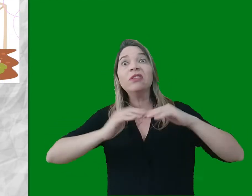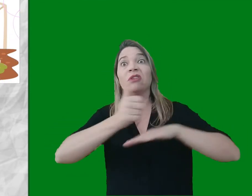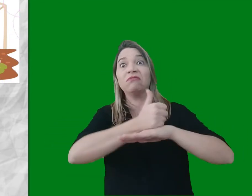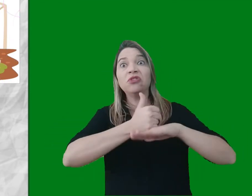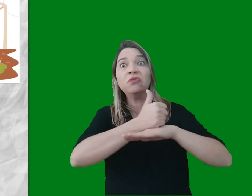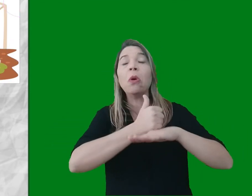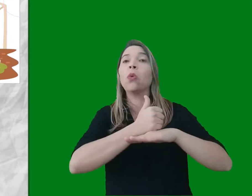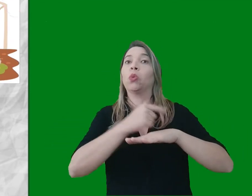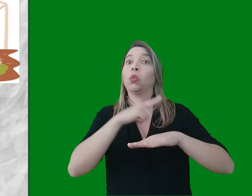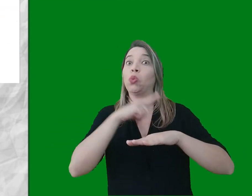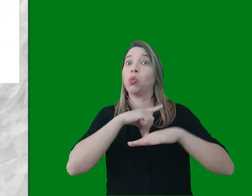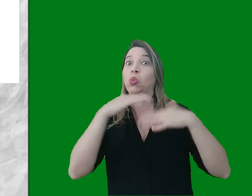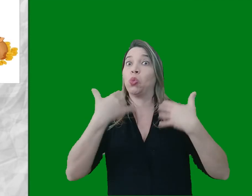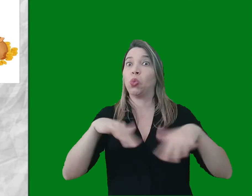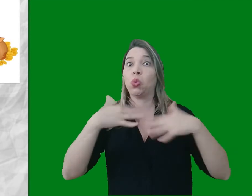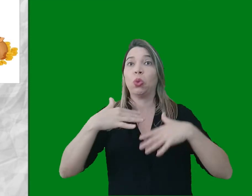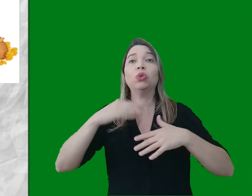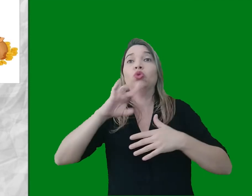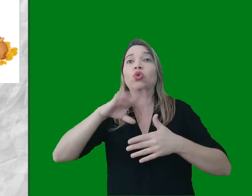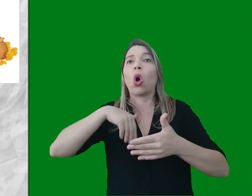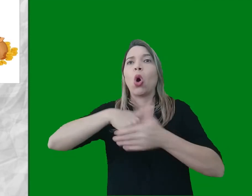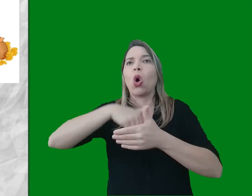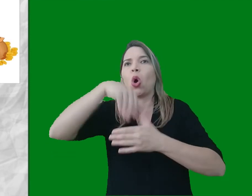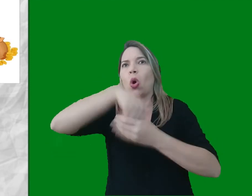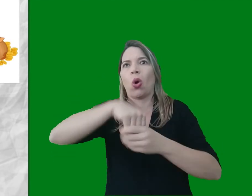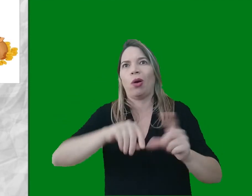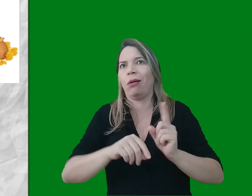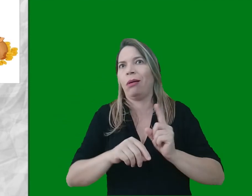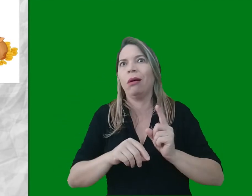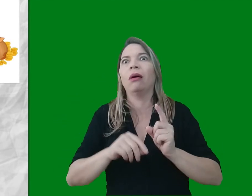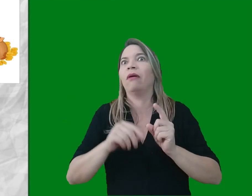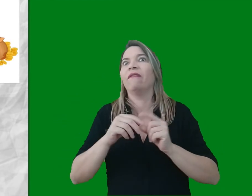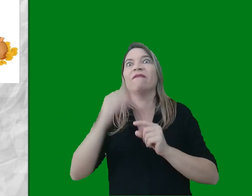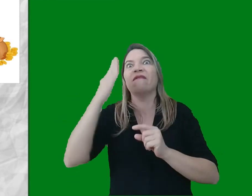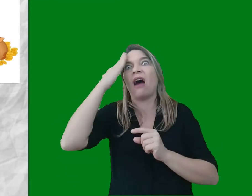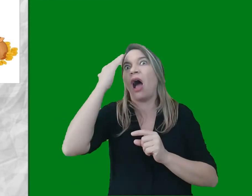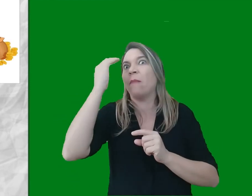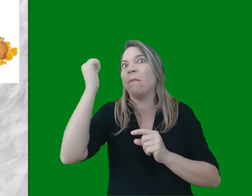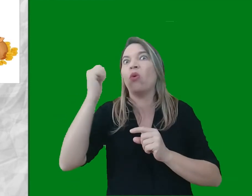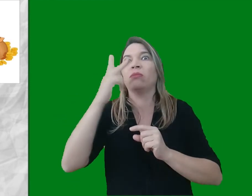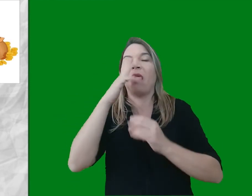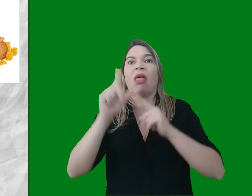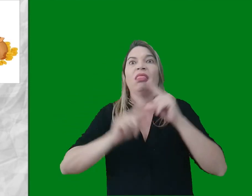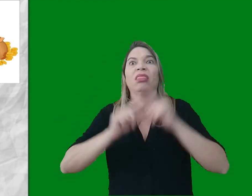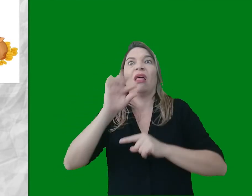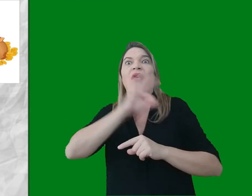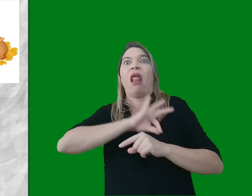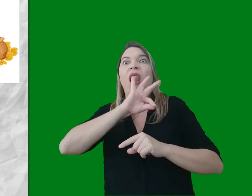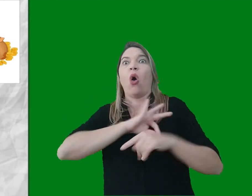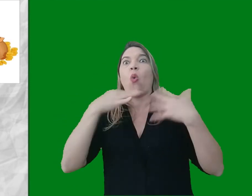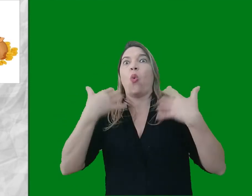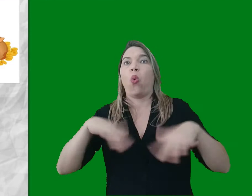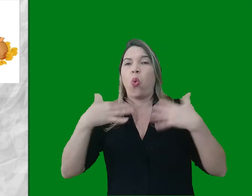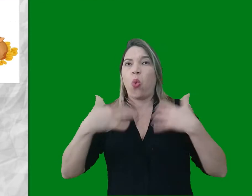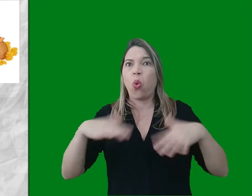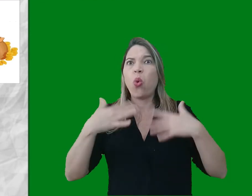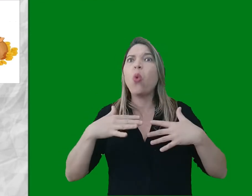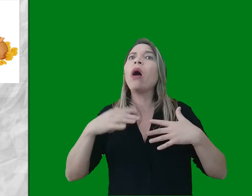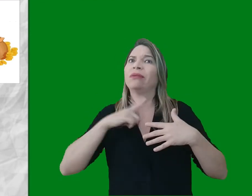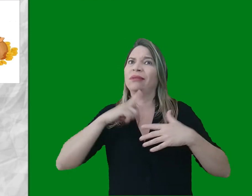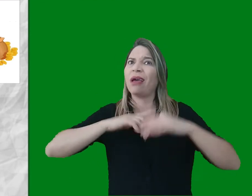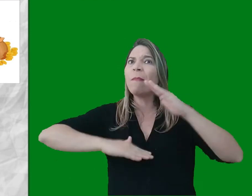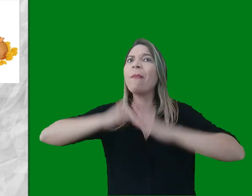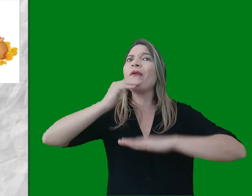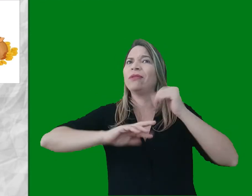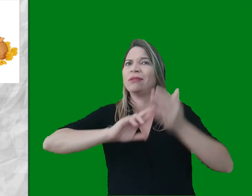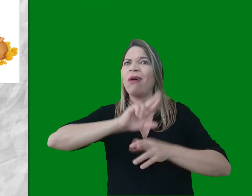futebol ultrapassou a esfera do jogo, sendo alguns jogadores milionários e tratados como estrelas, cresceu a disparidade na realidade da profissão,